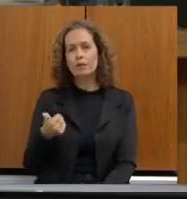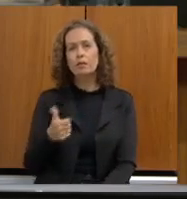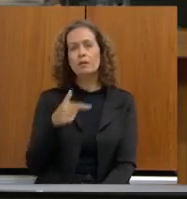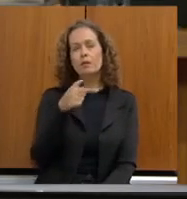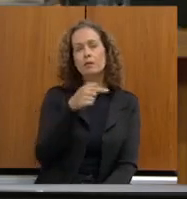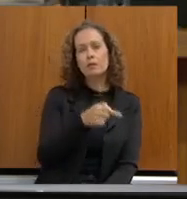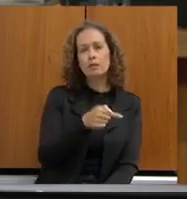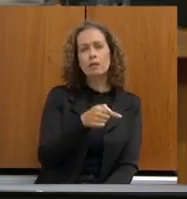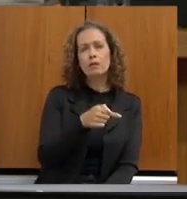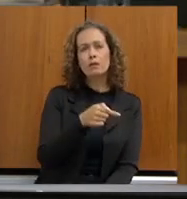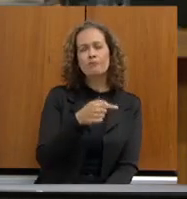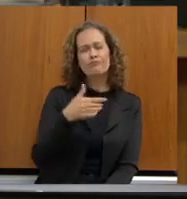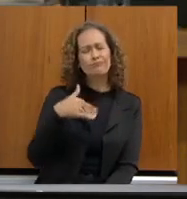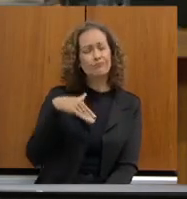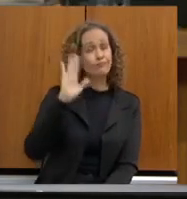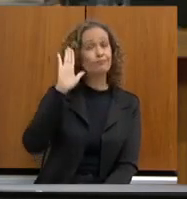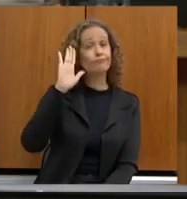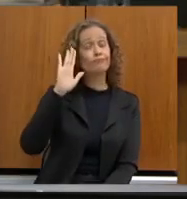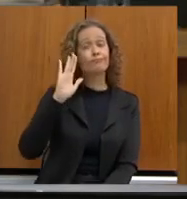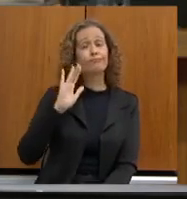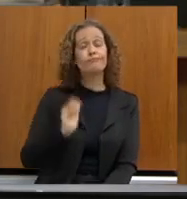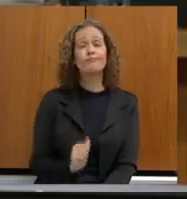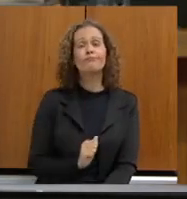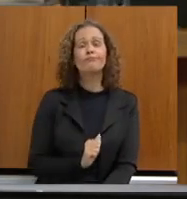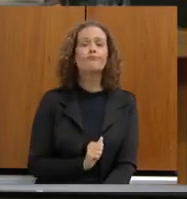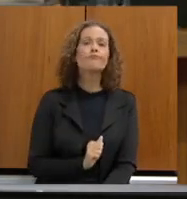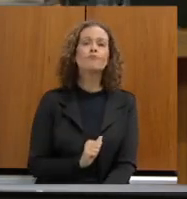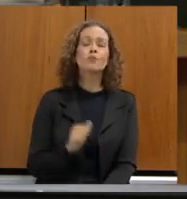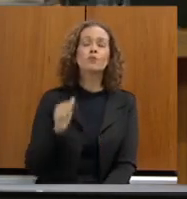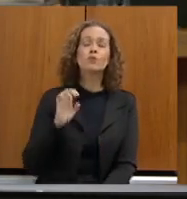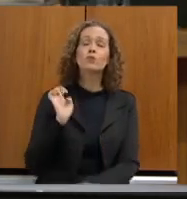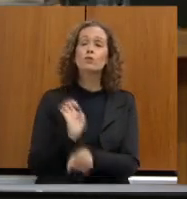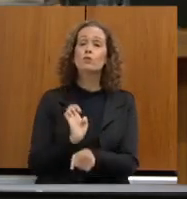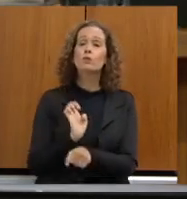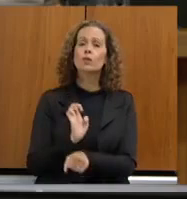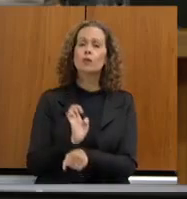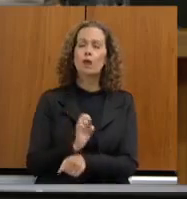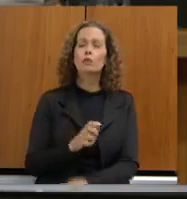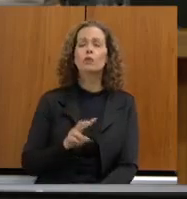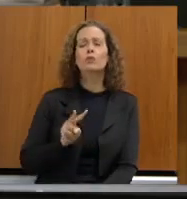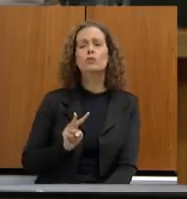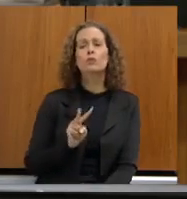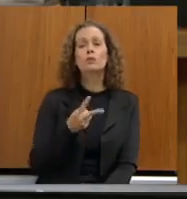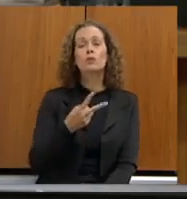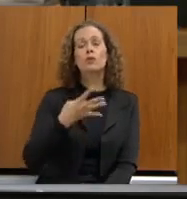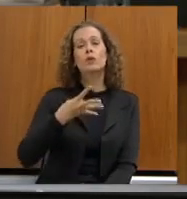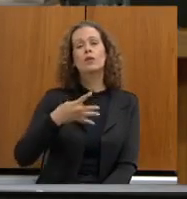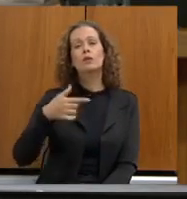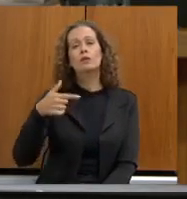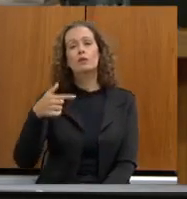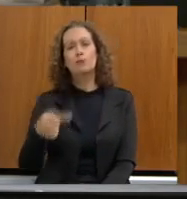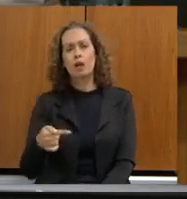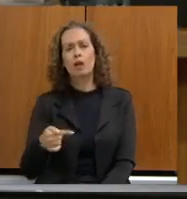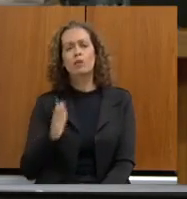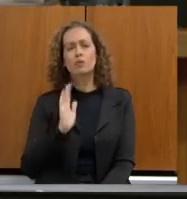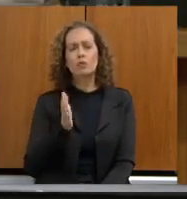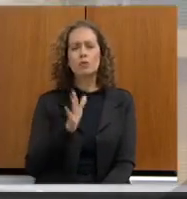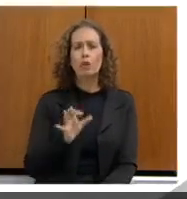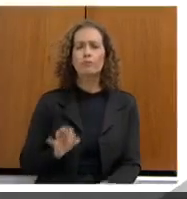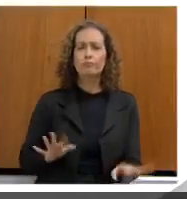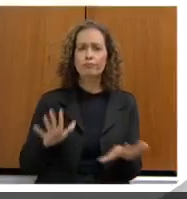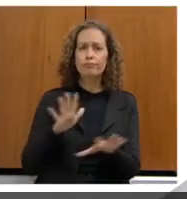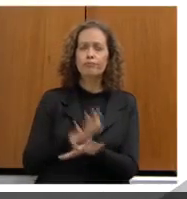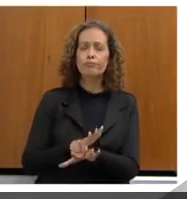2756 inquéritos instaurados pelo Estado afora 2047 concluídos